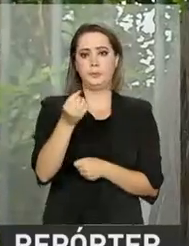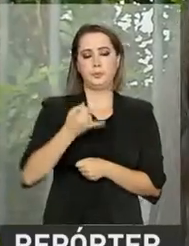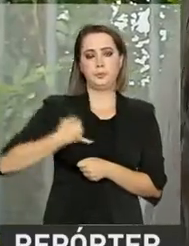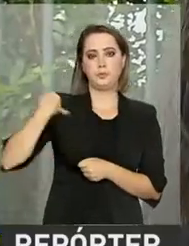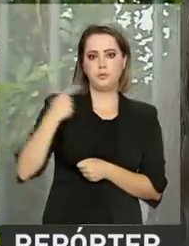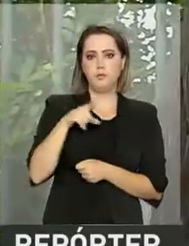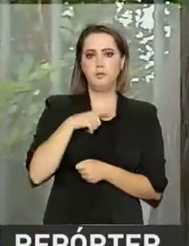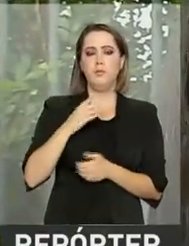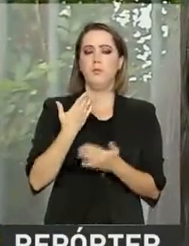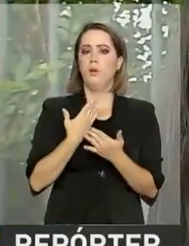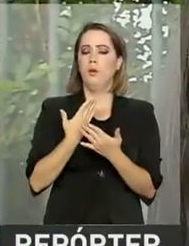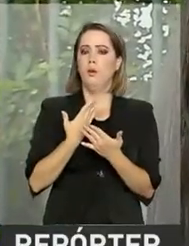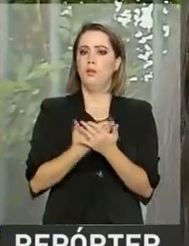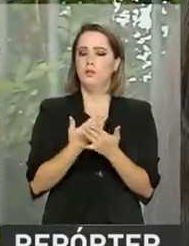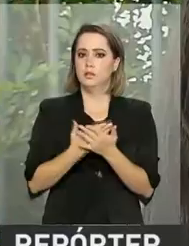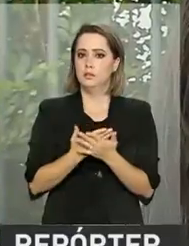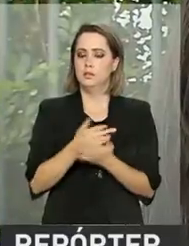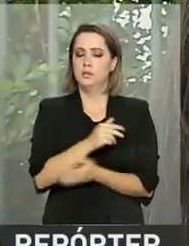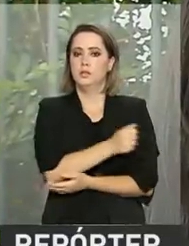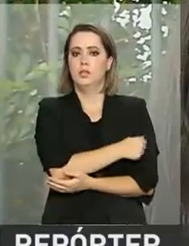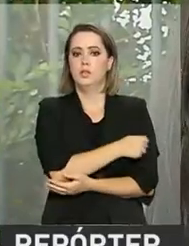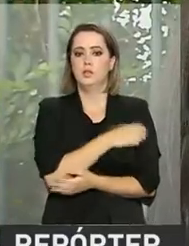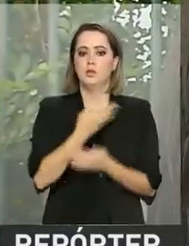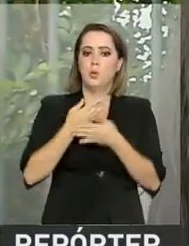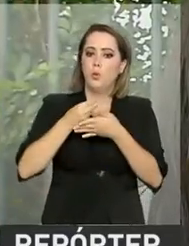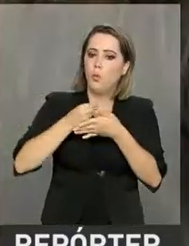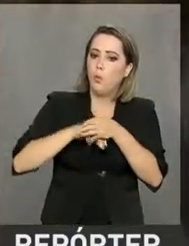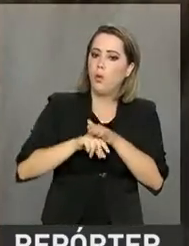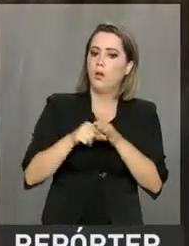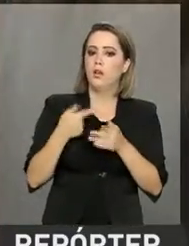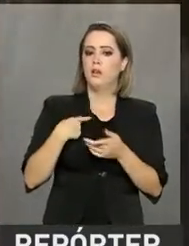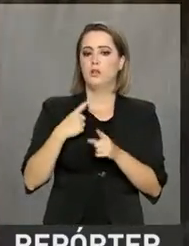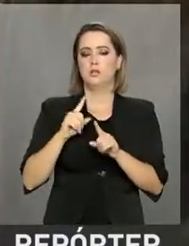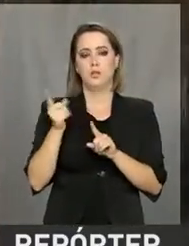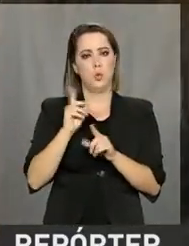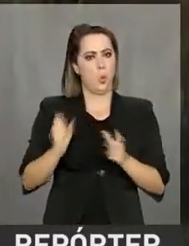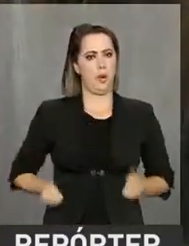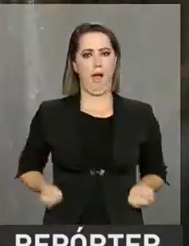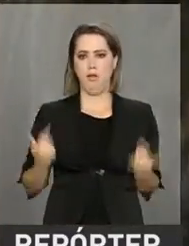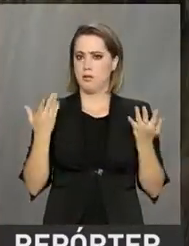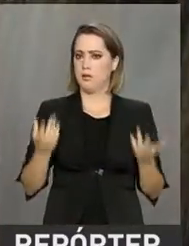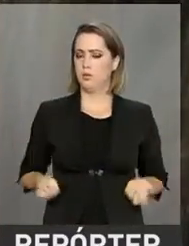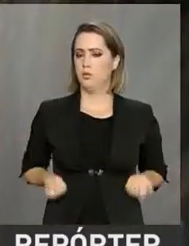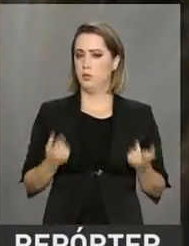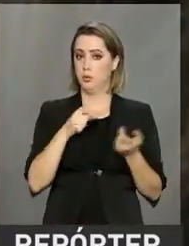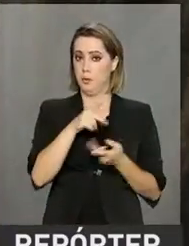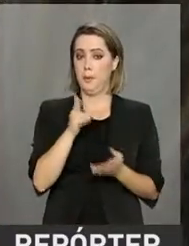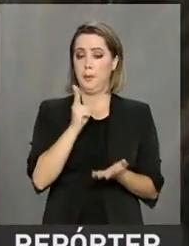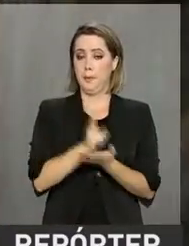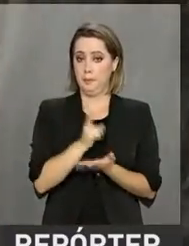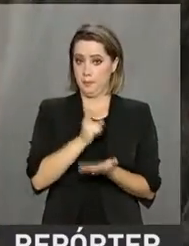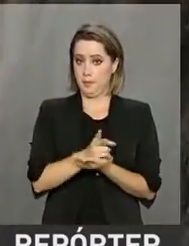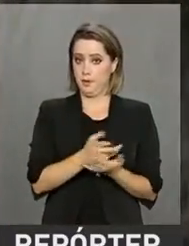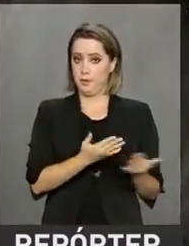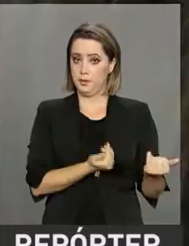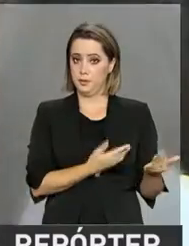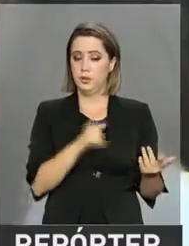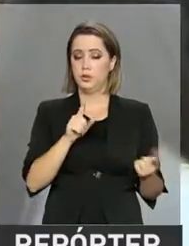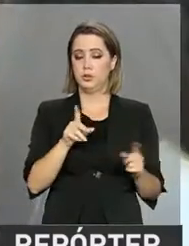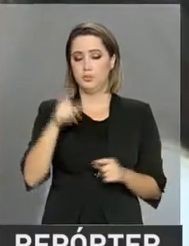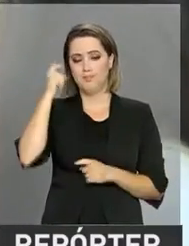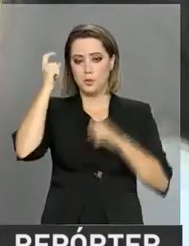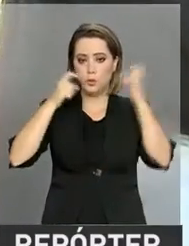universitário está no grupo daqueles que guardam mais do que gasta apesar de jovens já se preocupa com o futuro